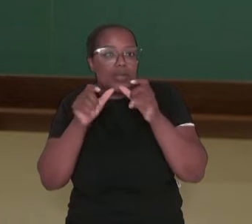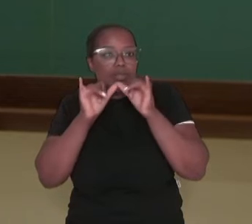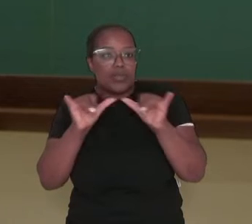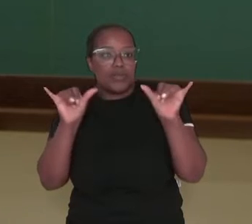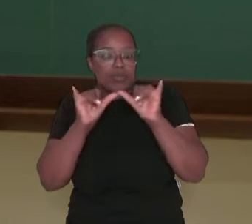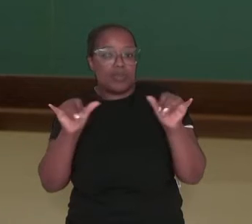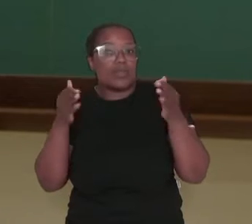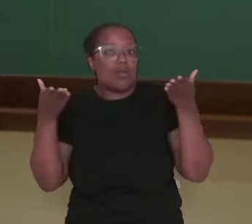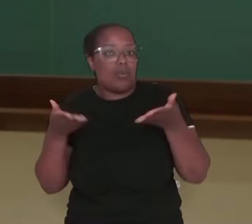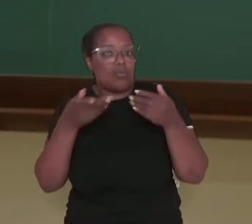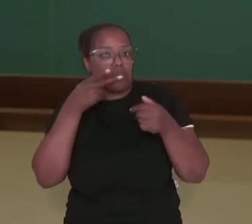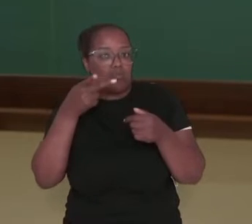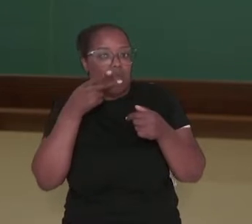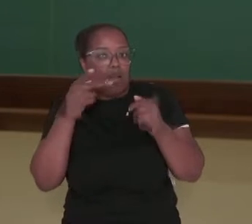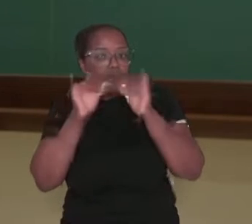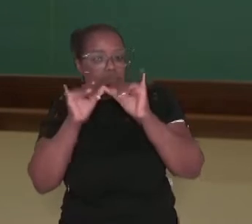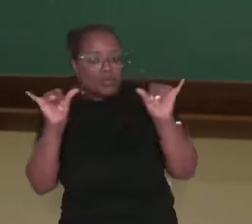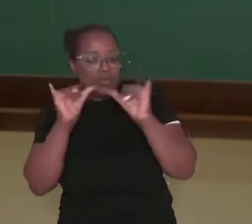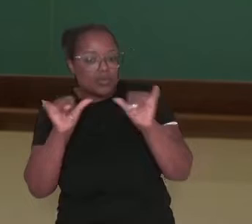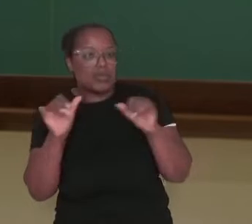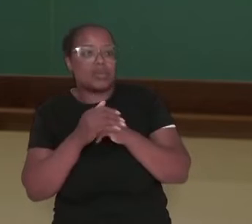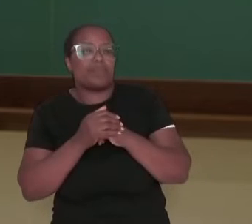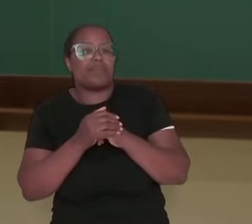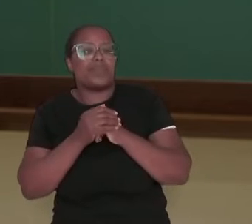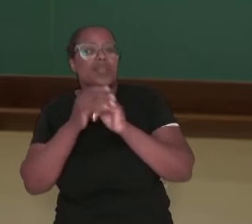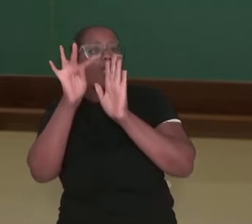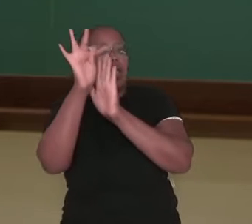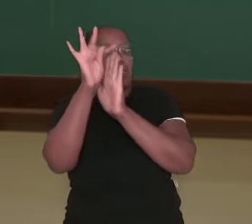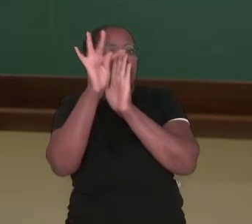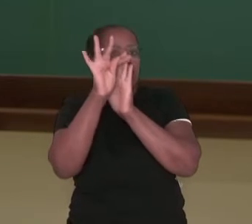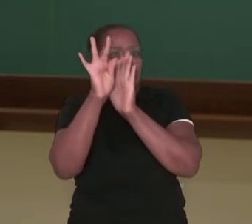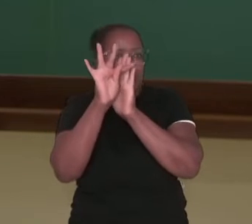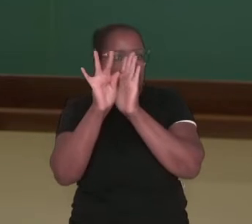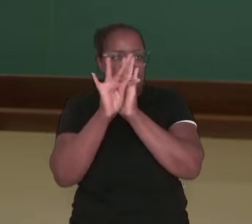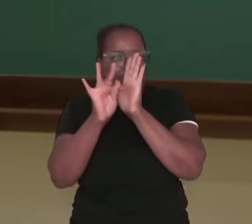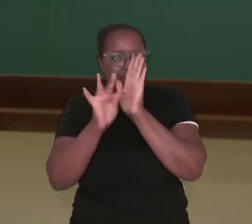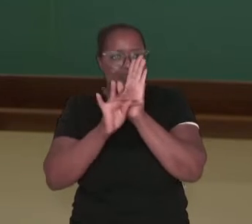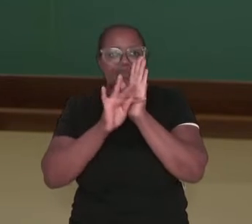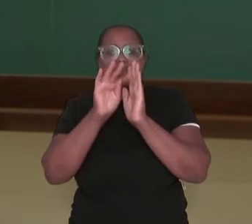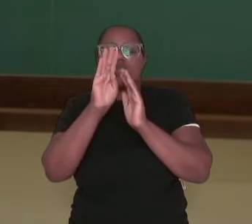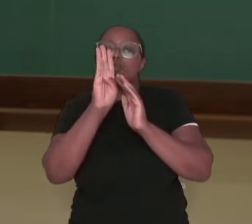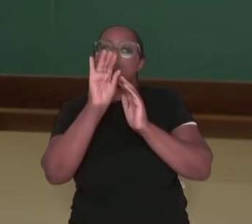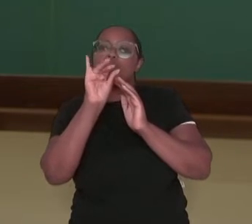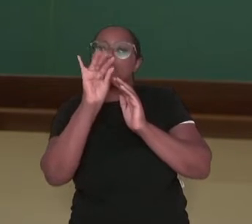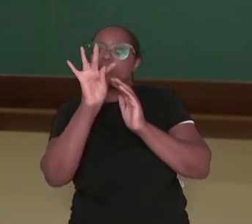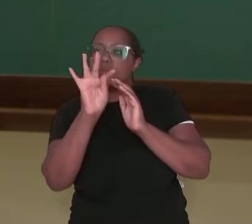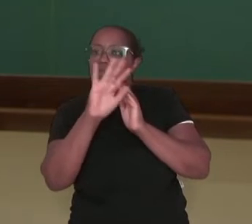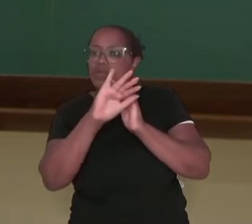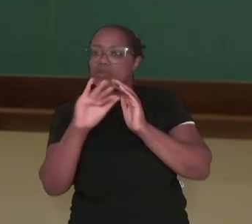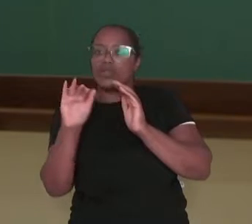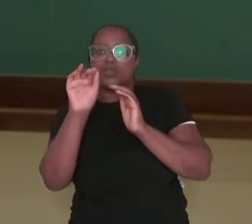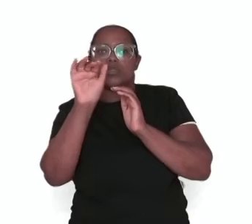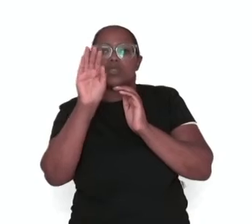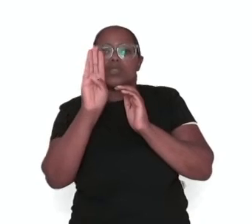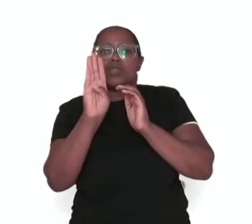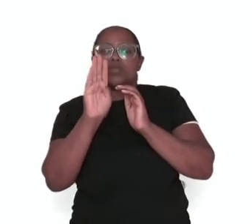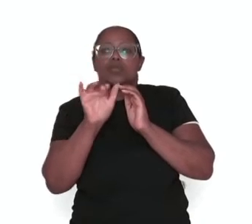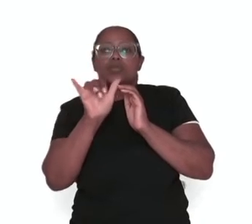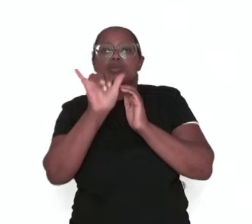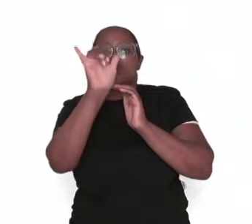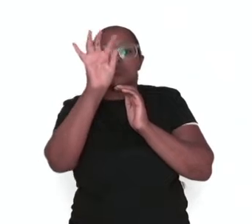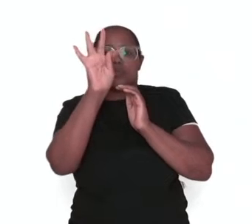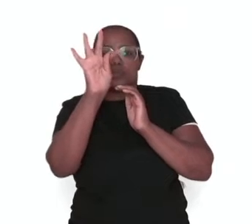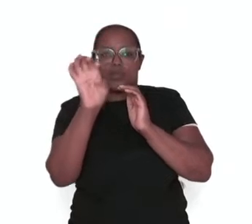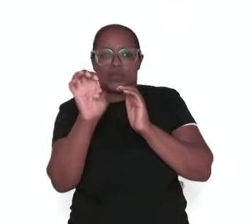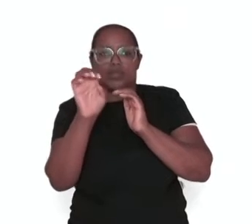vamos falar aqui. Aqui estamos com os múltiplos do bit e do byte. Aqui, nome e